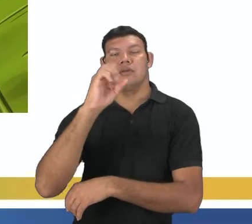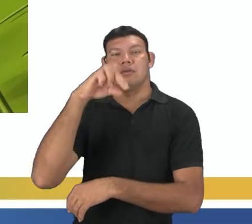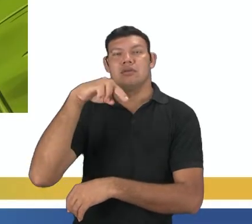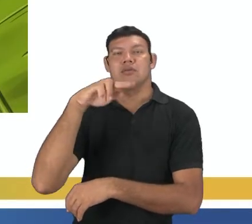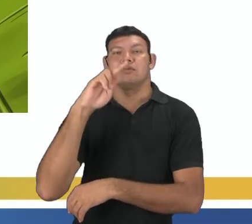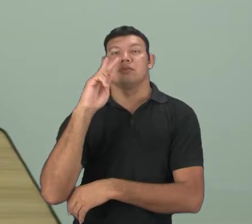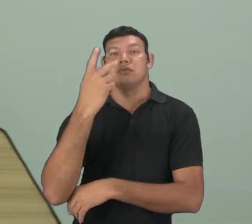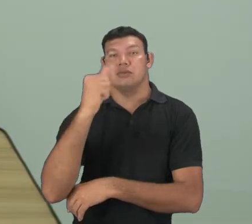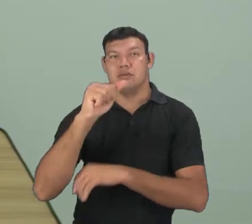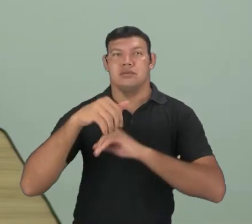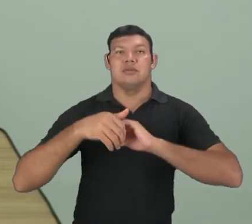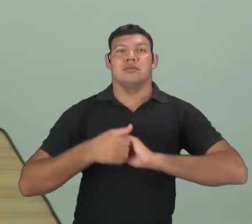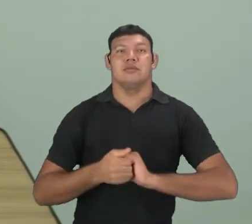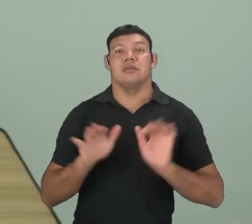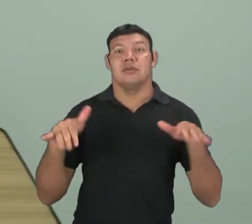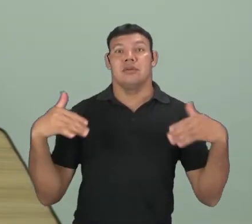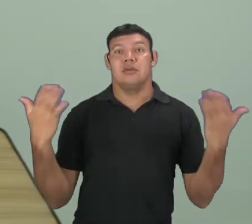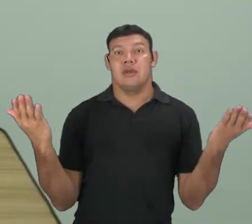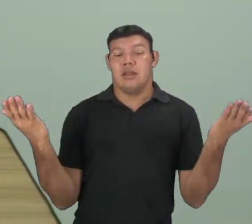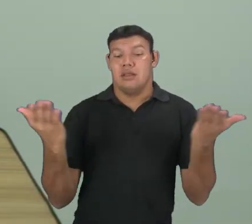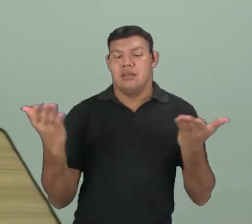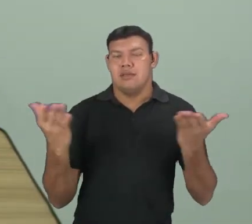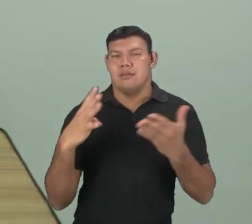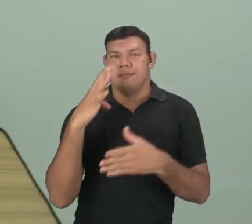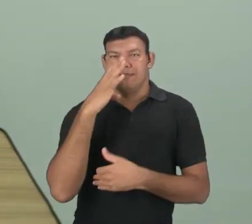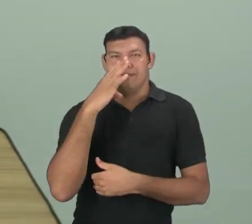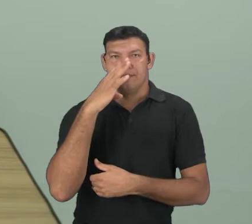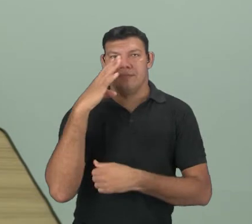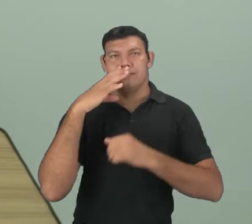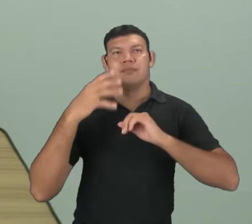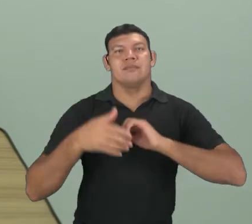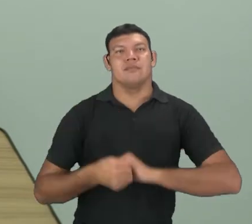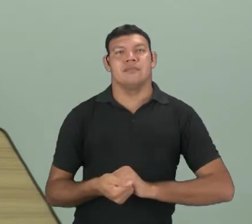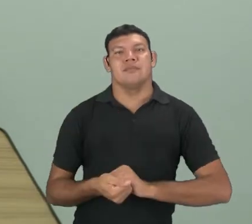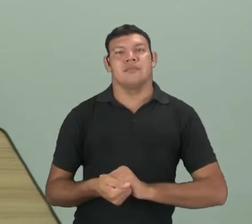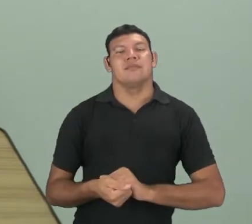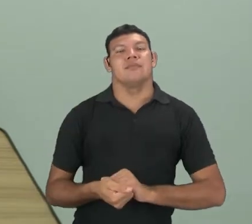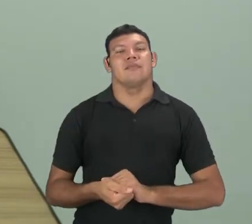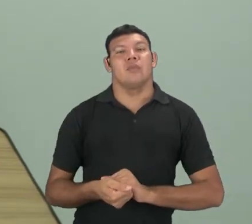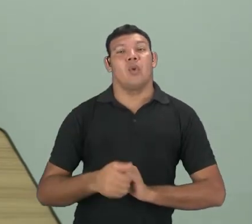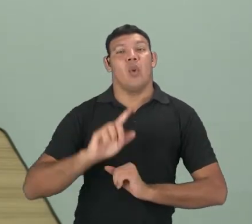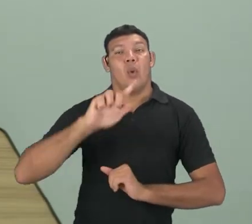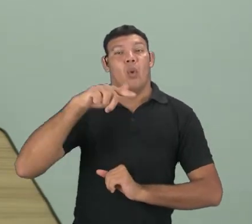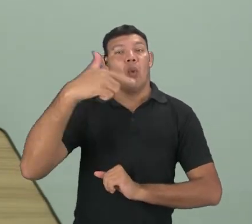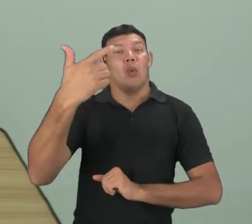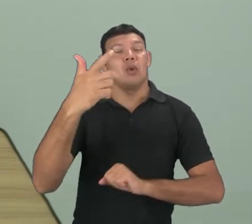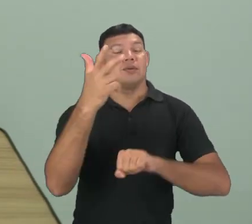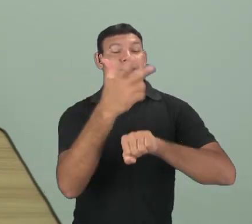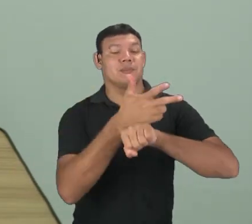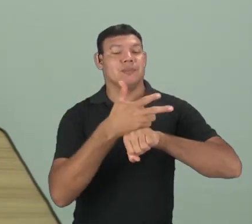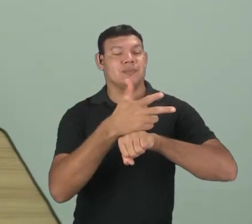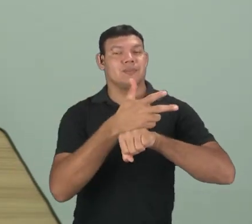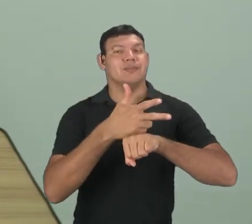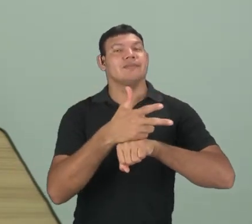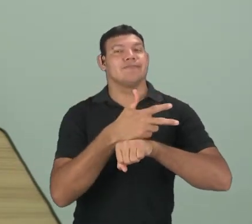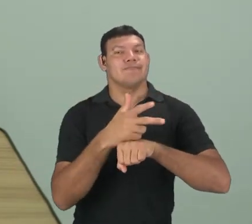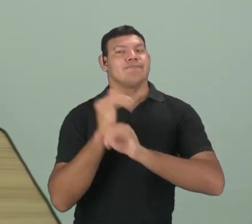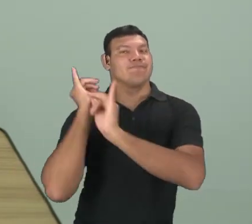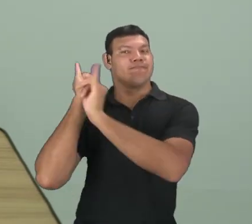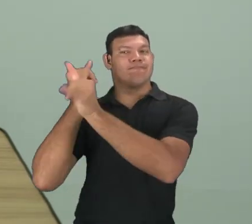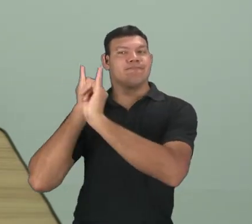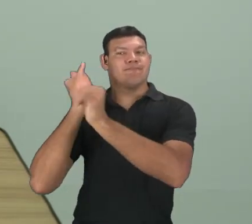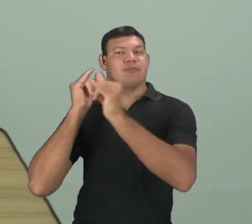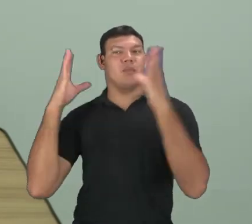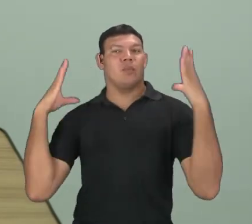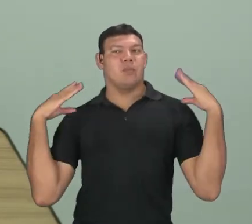fada. E agora nós vamos assistir aqui, né, mais um vídeo aqui sobre um conto de